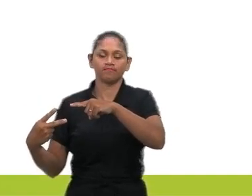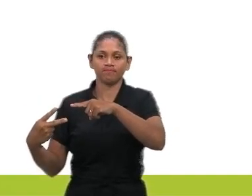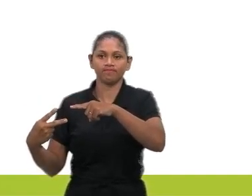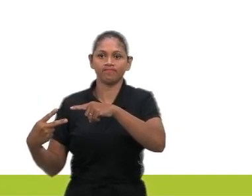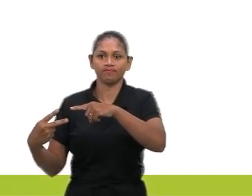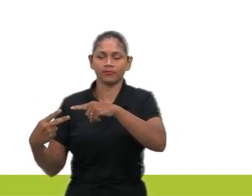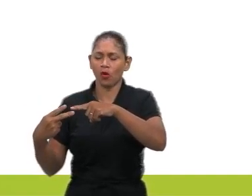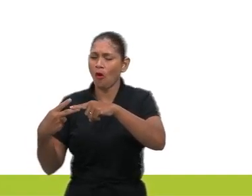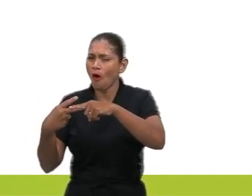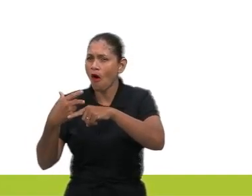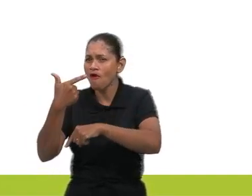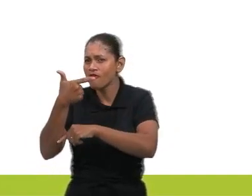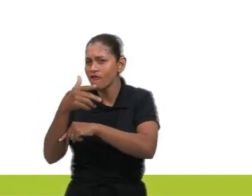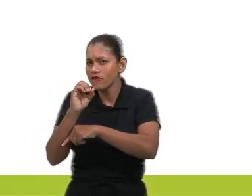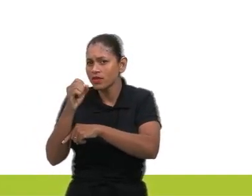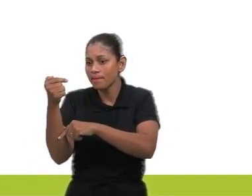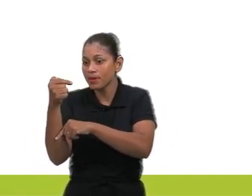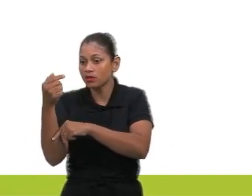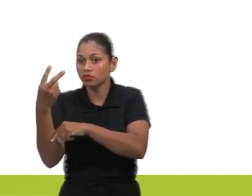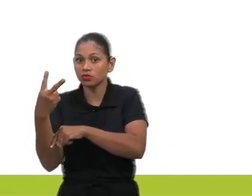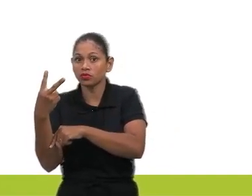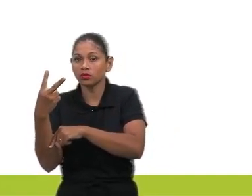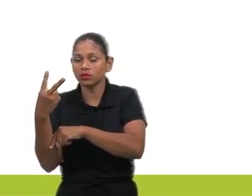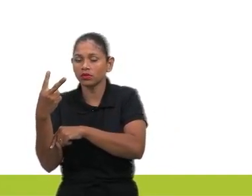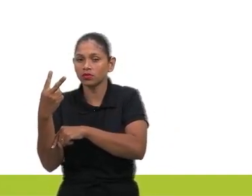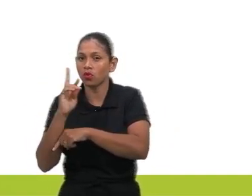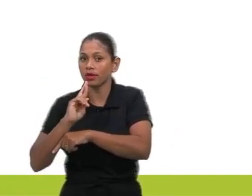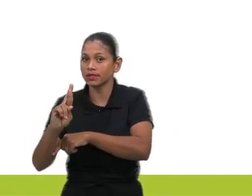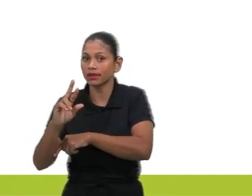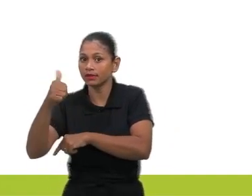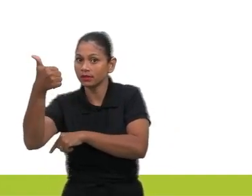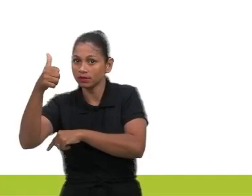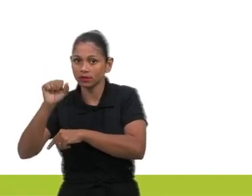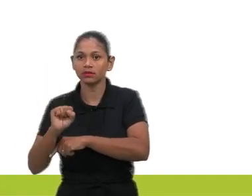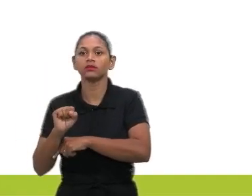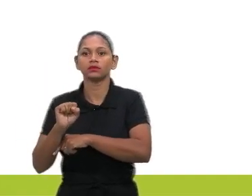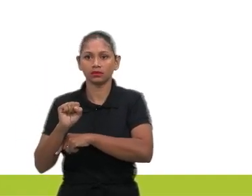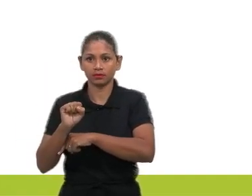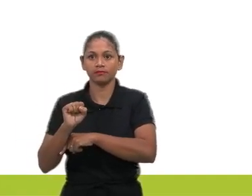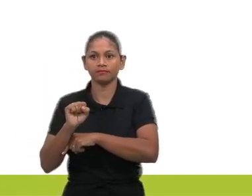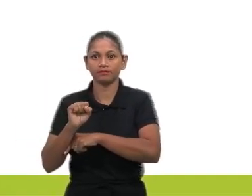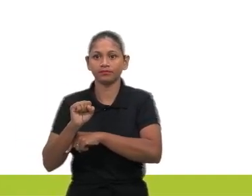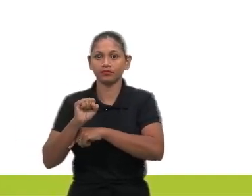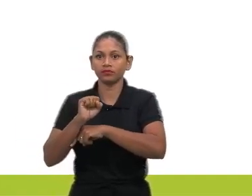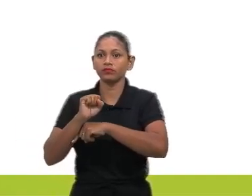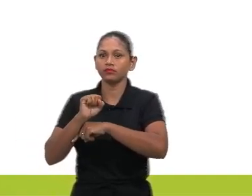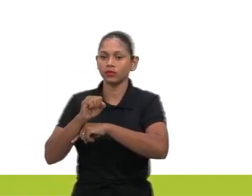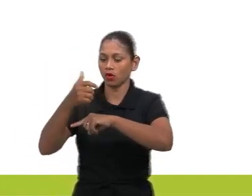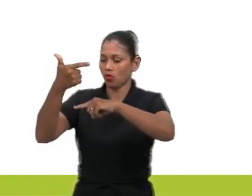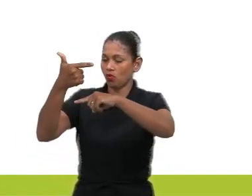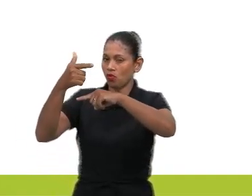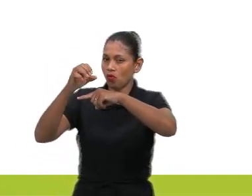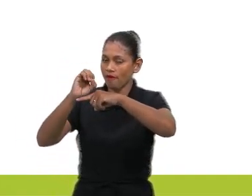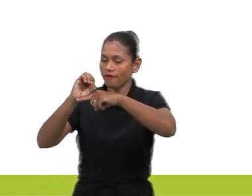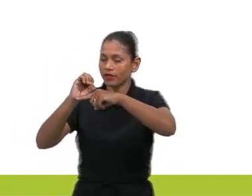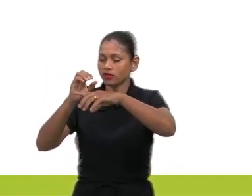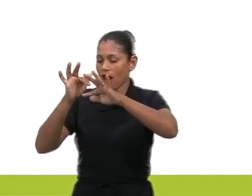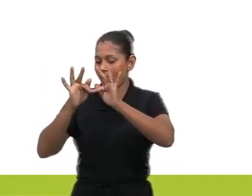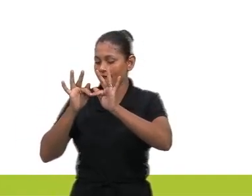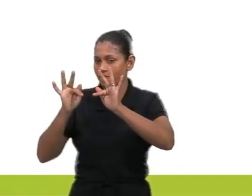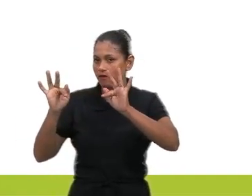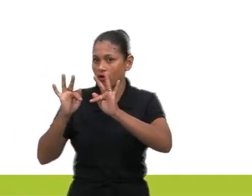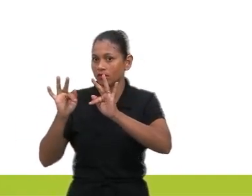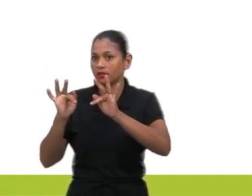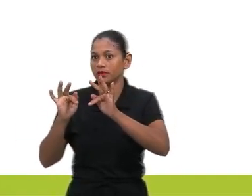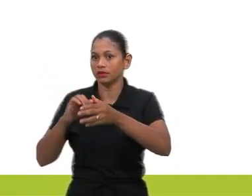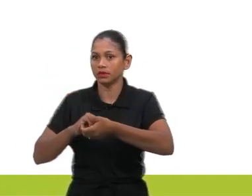é 18. E 2 fatorial permanece. Temos aqui, né, 20 fatorial dividido para 2 fatorial vezes 18